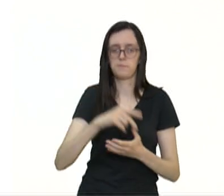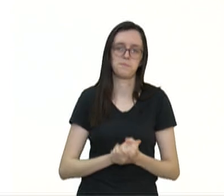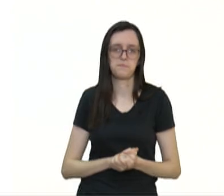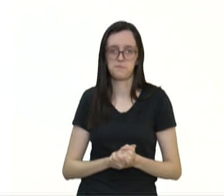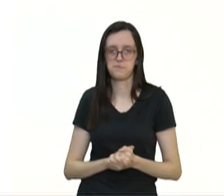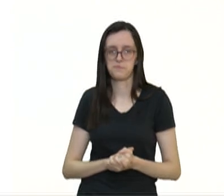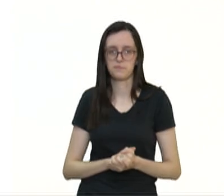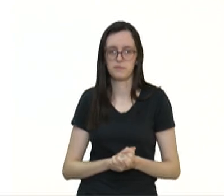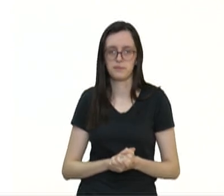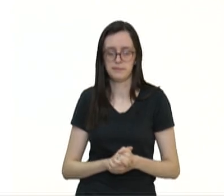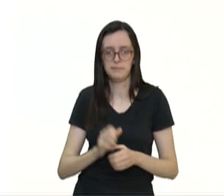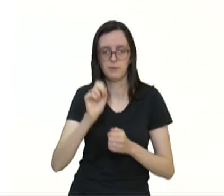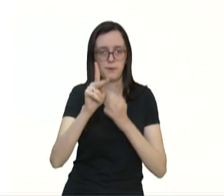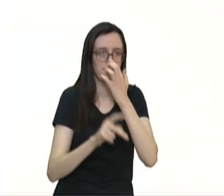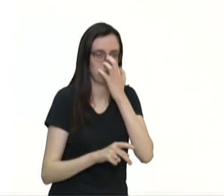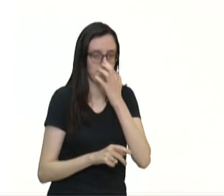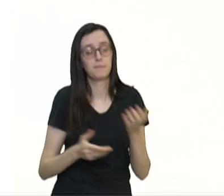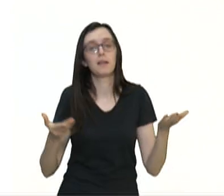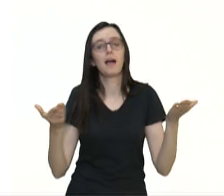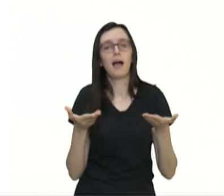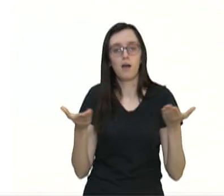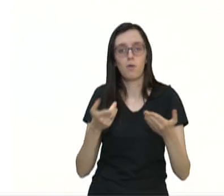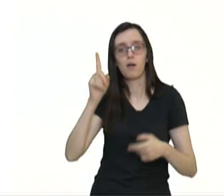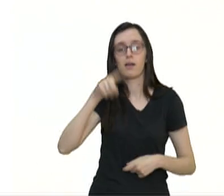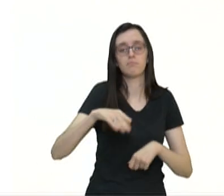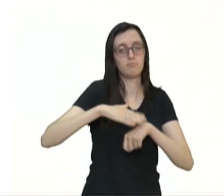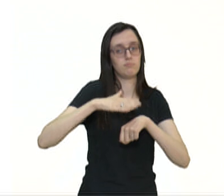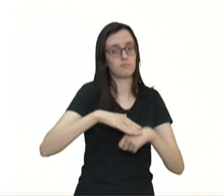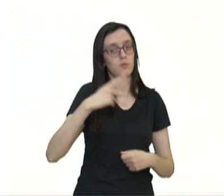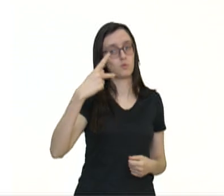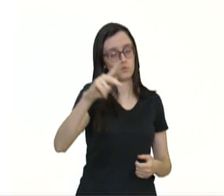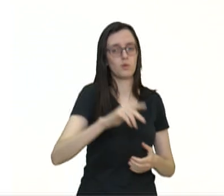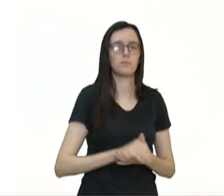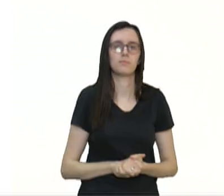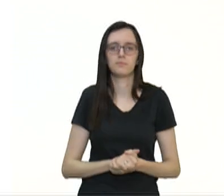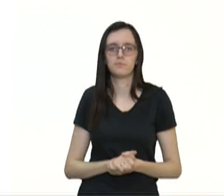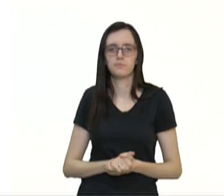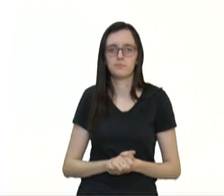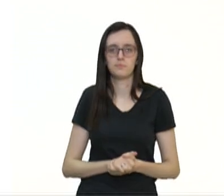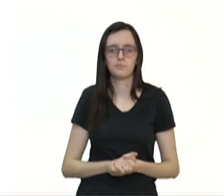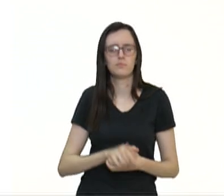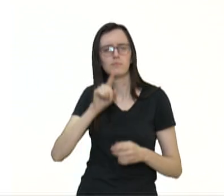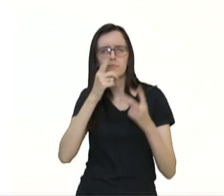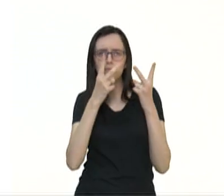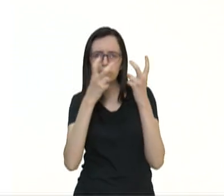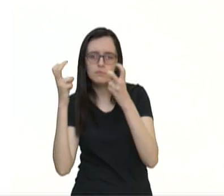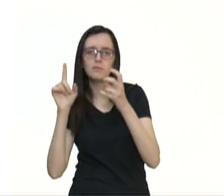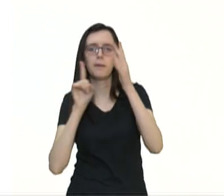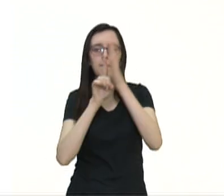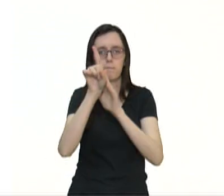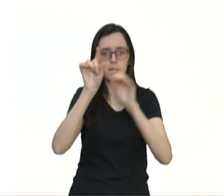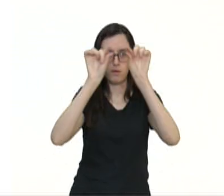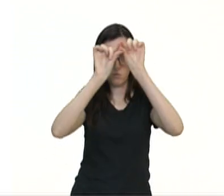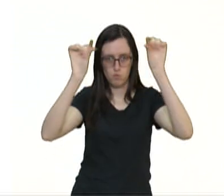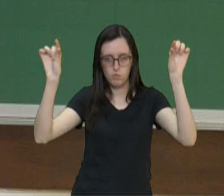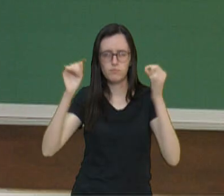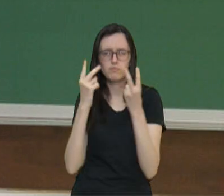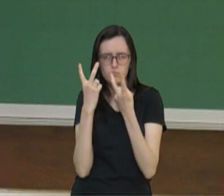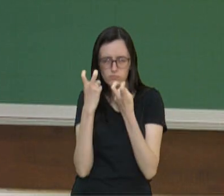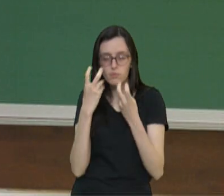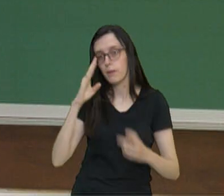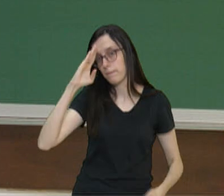ok? Muito bem. Agora é a sua vez. It's your turn. Observe a pergunta,